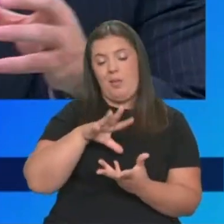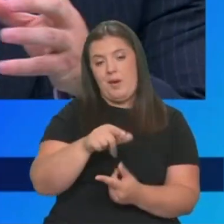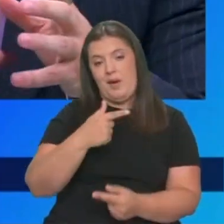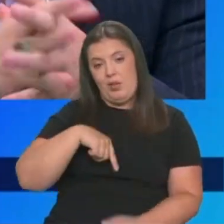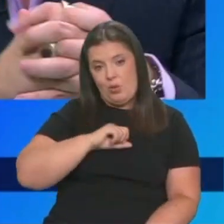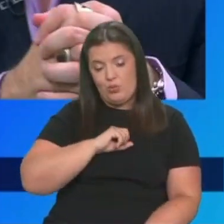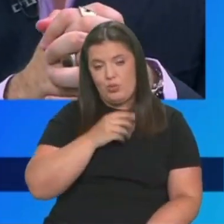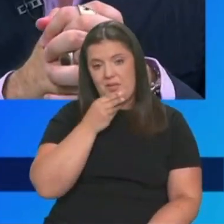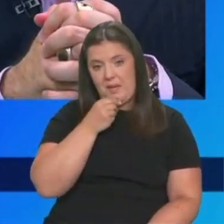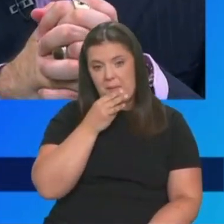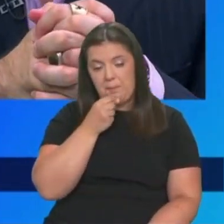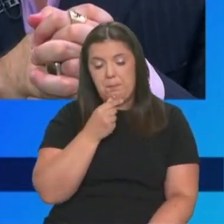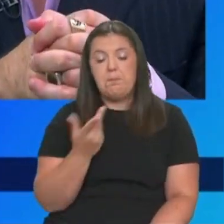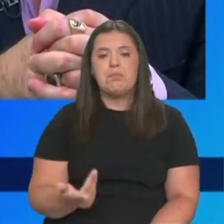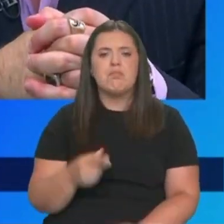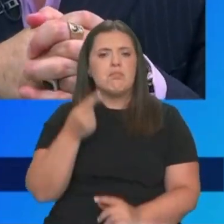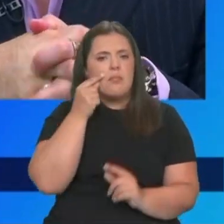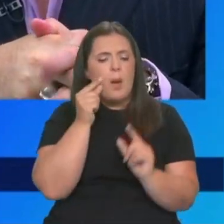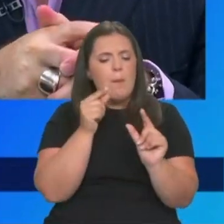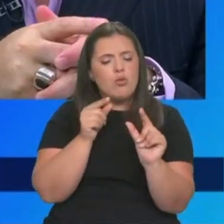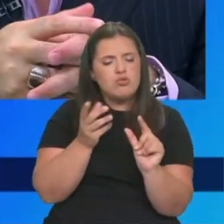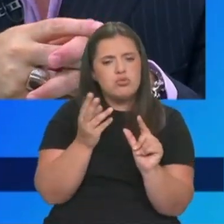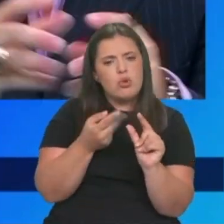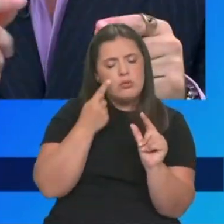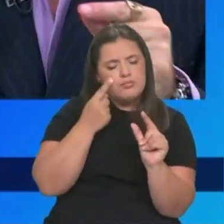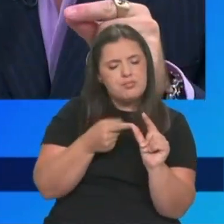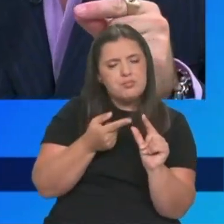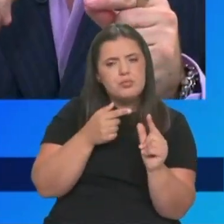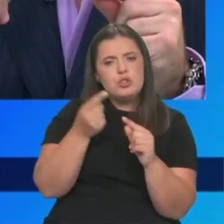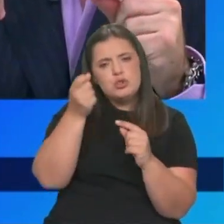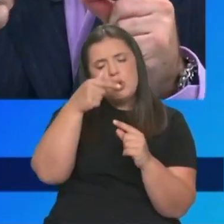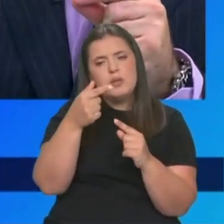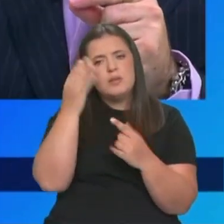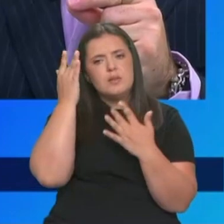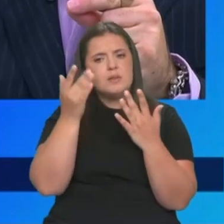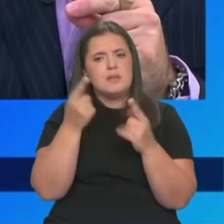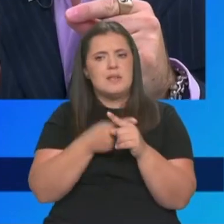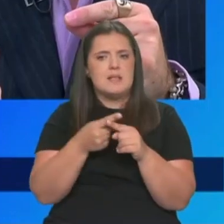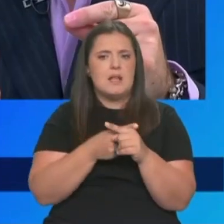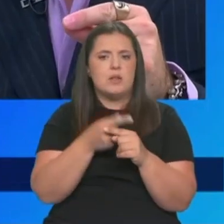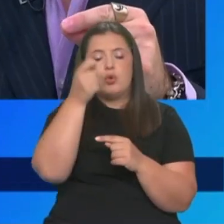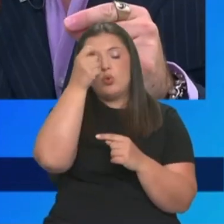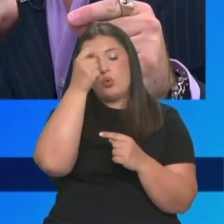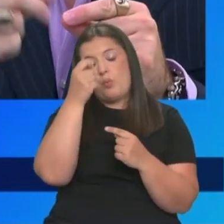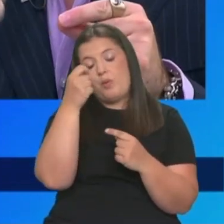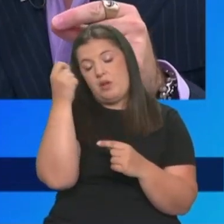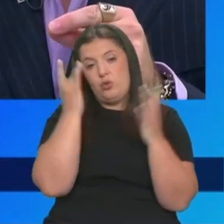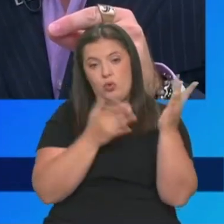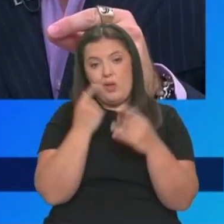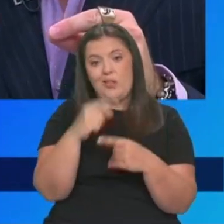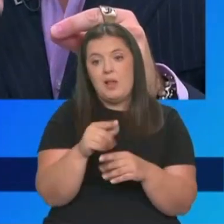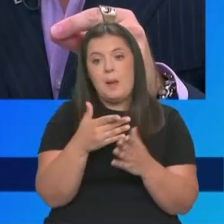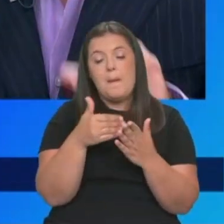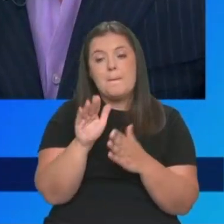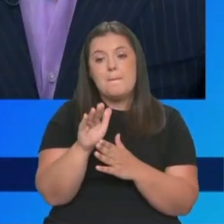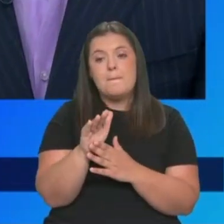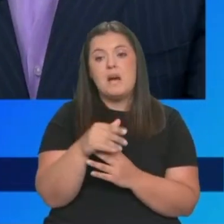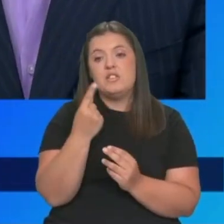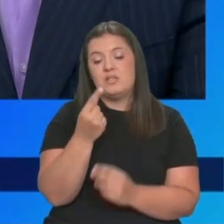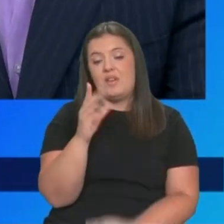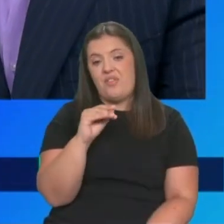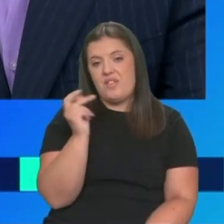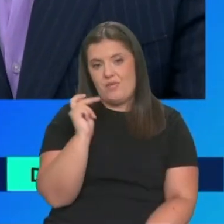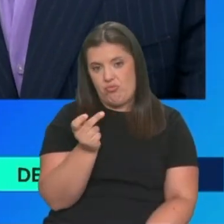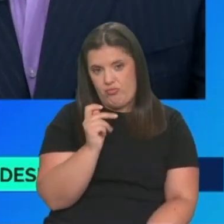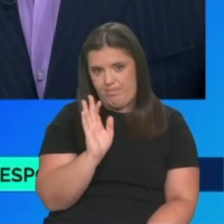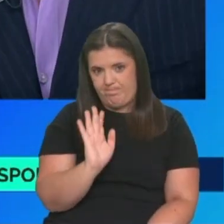estas duas amostras contam-nos uma história interessante de uma teoria que já tem mais de uma década e que só agora, aparentemente, foi confirmada.